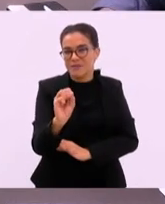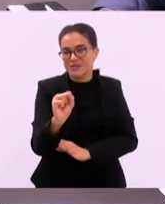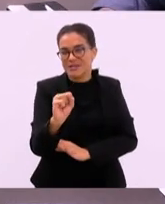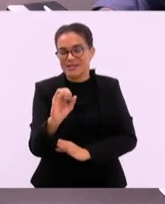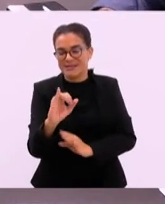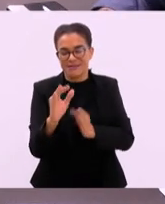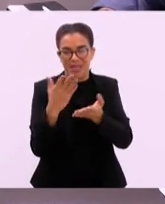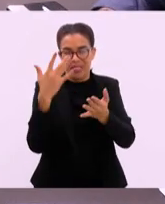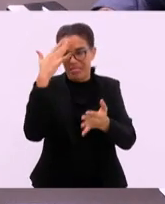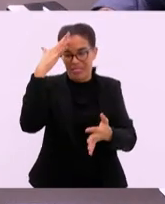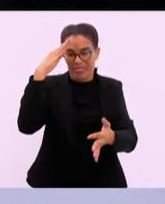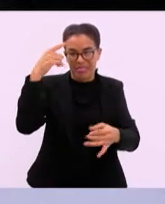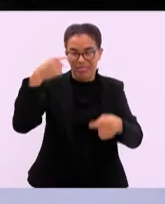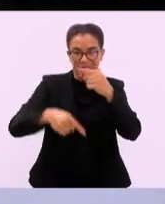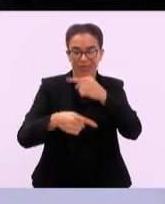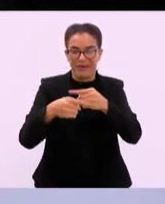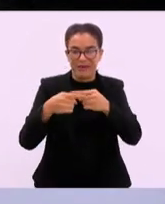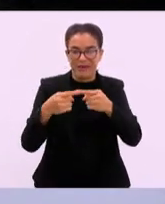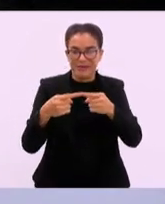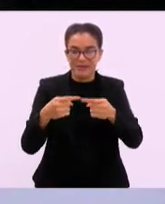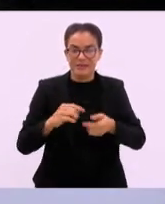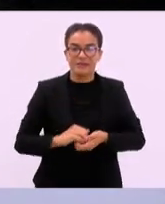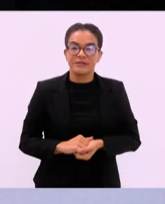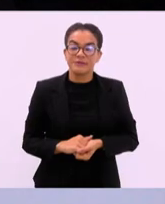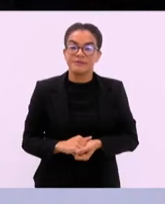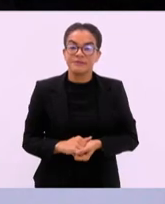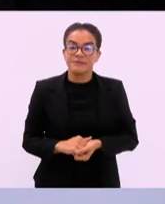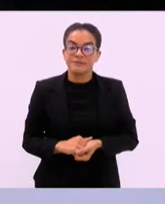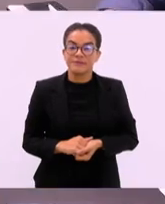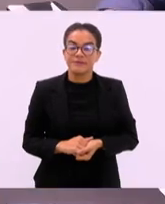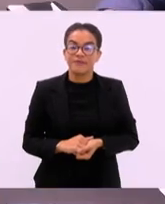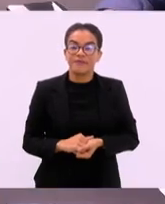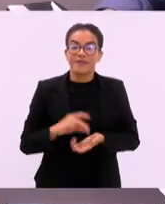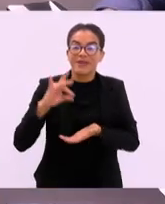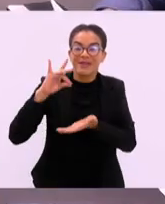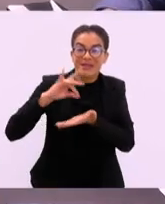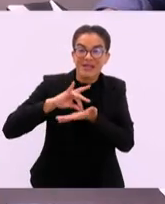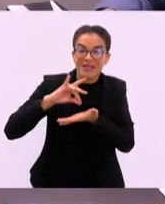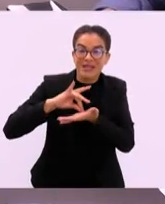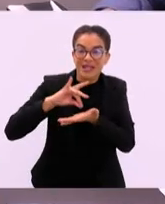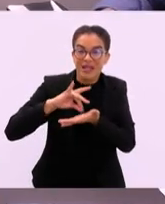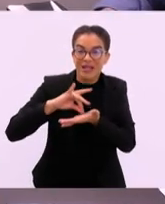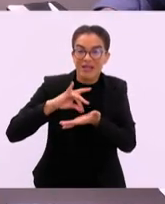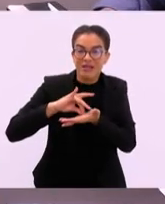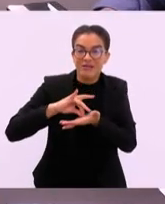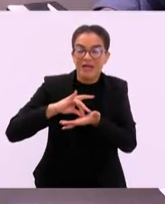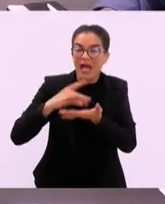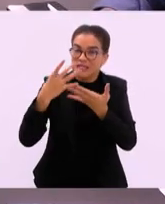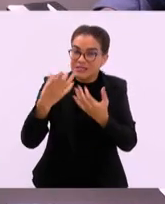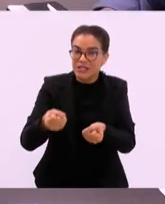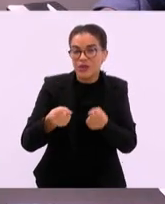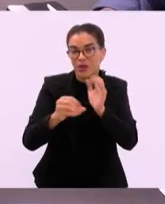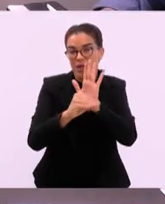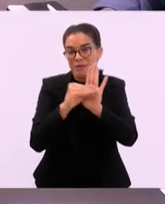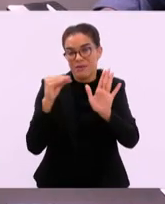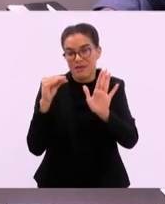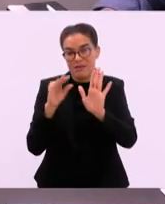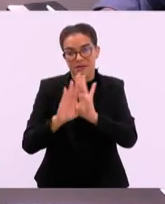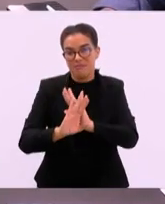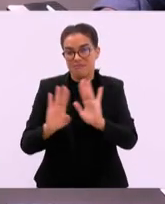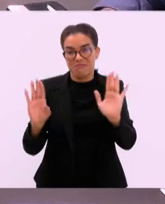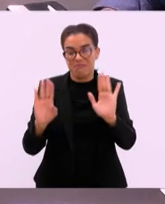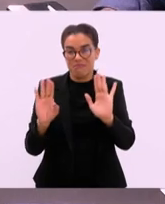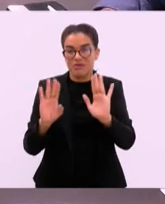nem por que entrou aí no meio da emenda. Na verdade, a gente... Você aceitou a emenda? Mas tinha que designar, Vossa